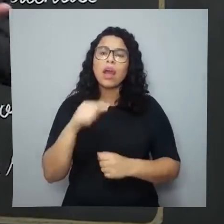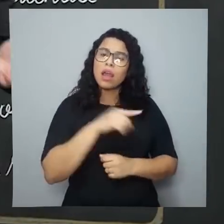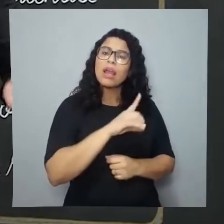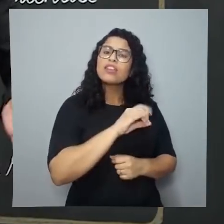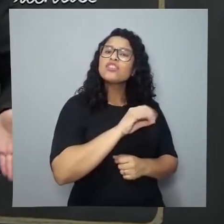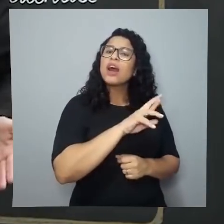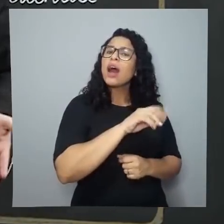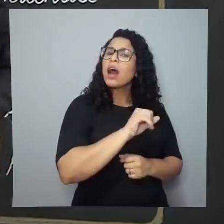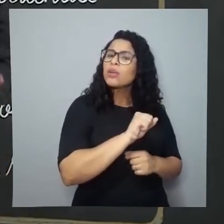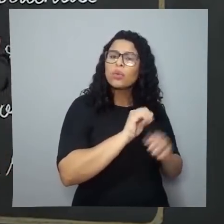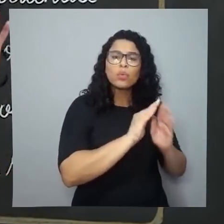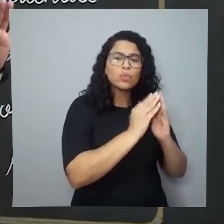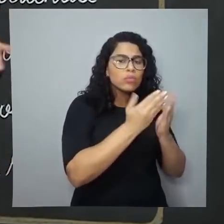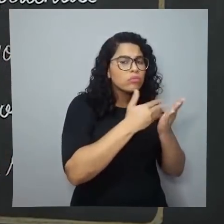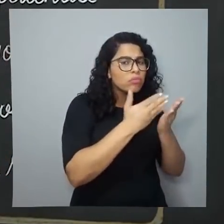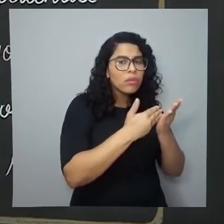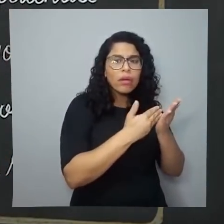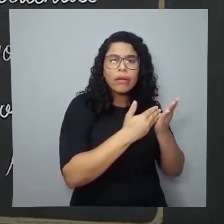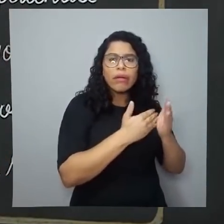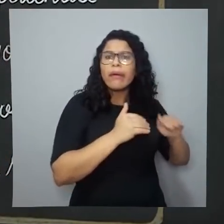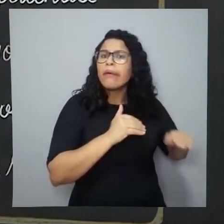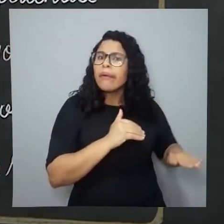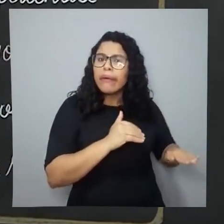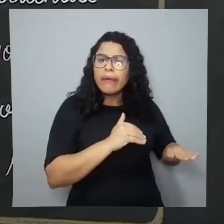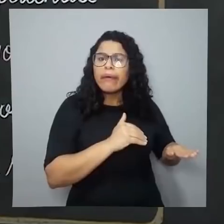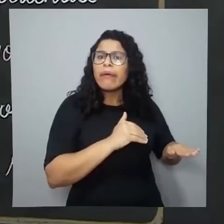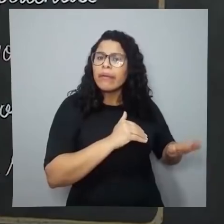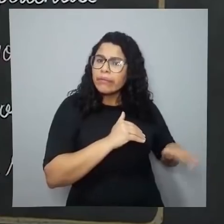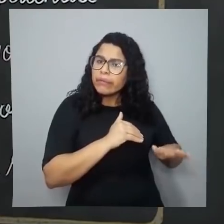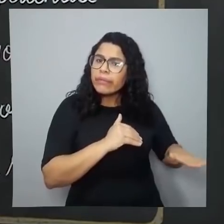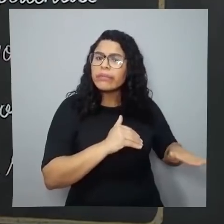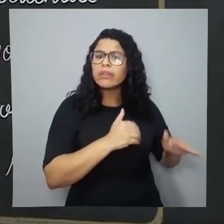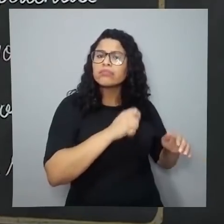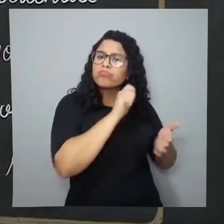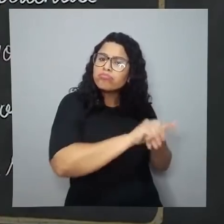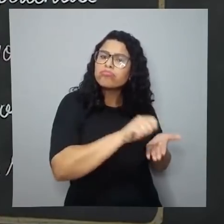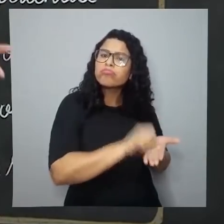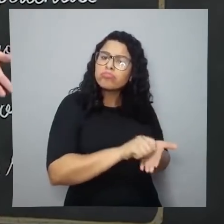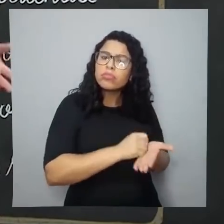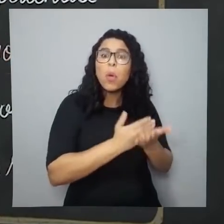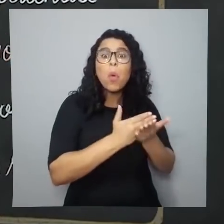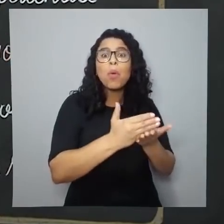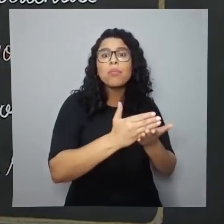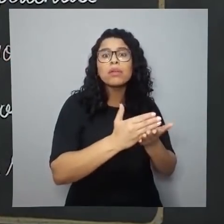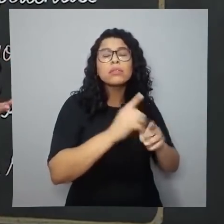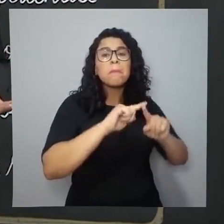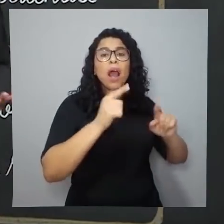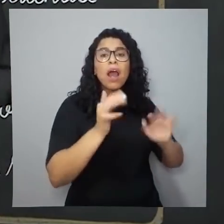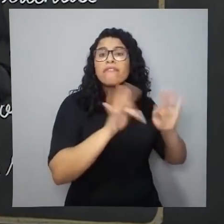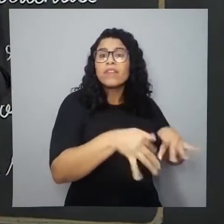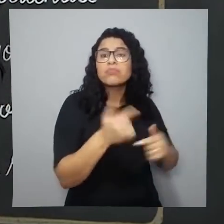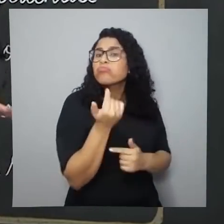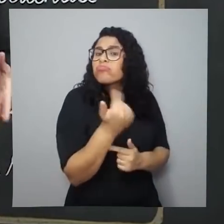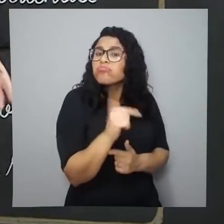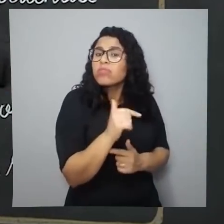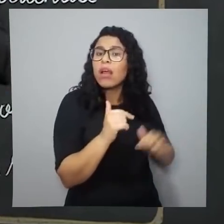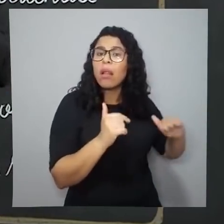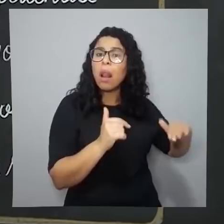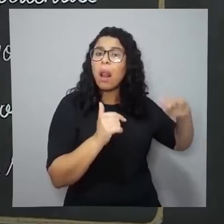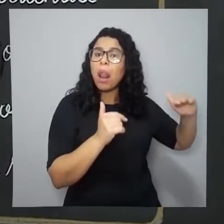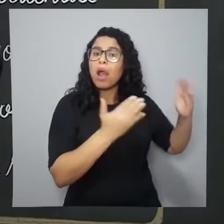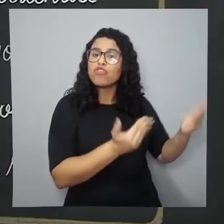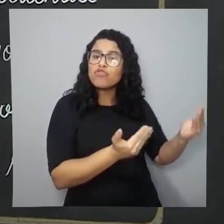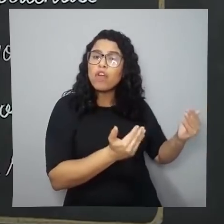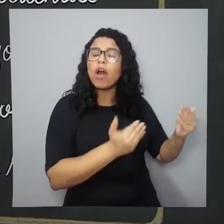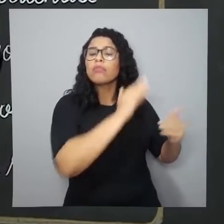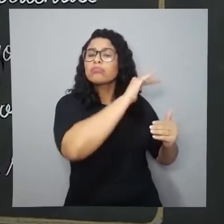ser o diário que te acompanha a vida inteira. Tem gente que guarda o diário até a fase adulta e vai escrevendo, escrevendo, escrevendo. Qual será o fim desse diário? Nunca se sabe. Porque se é um texto